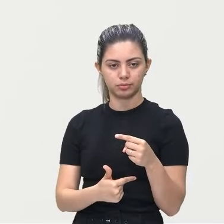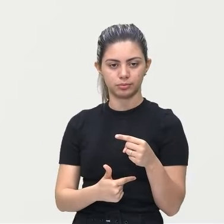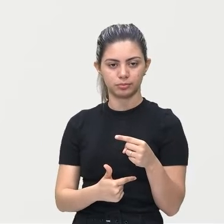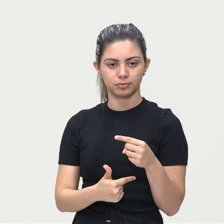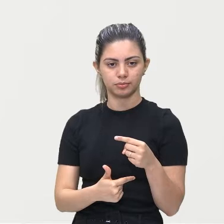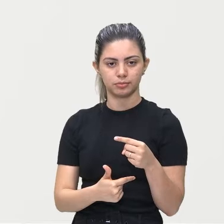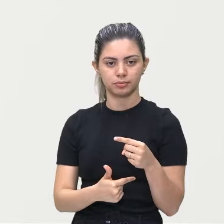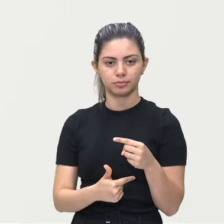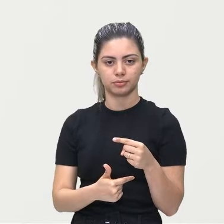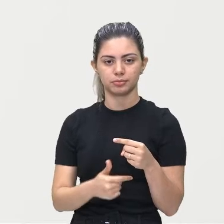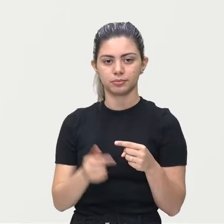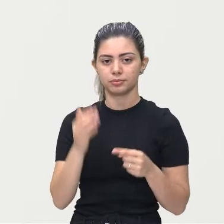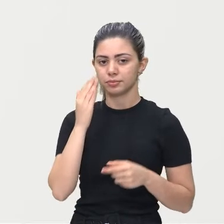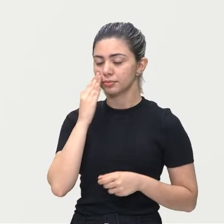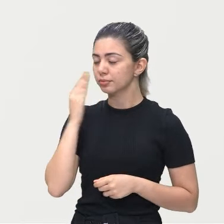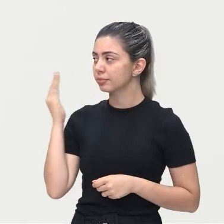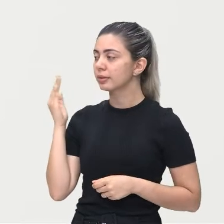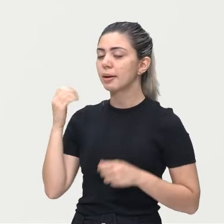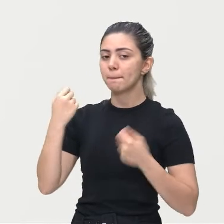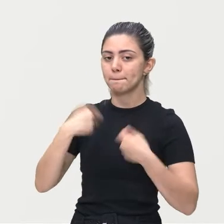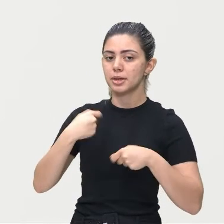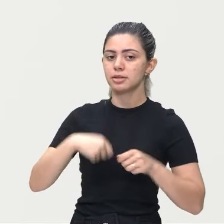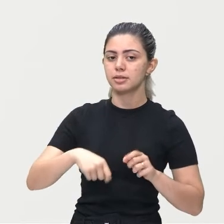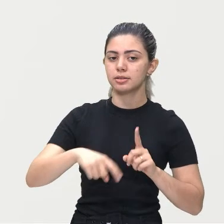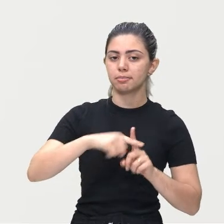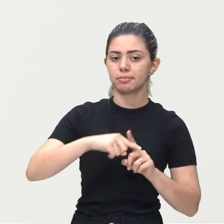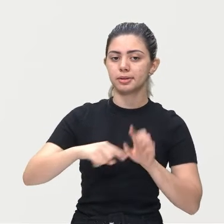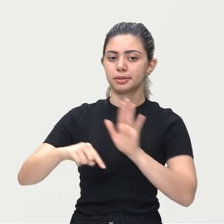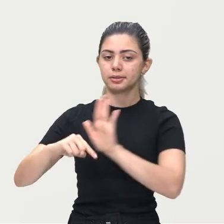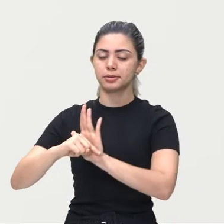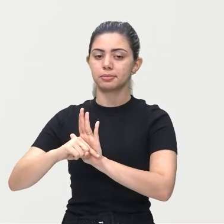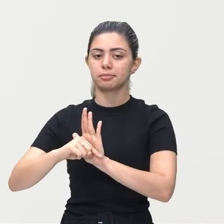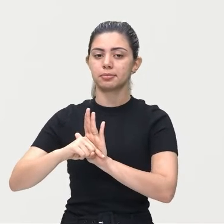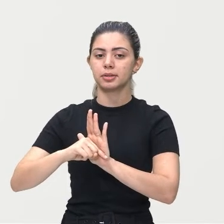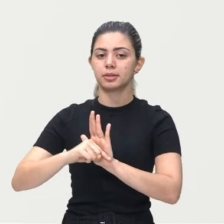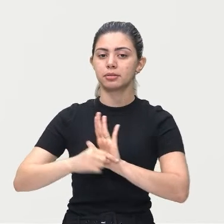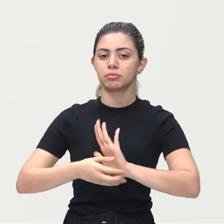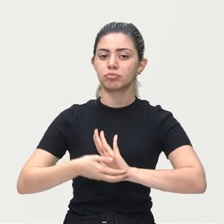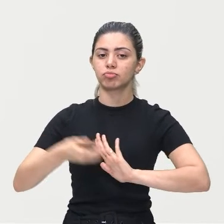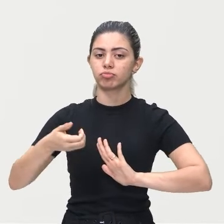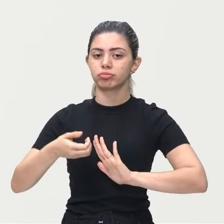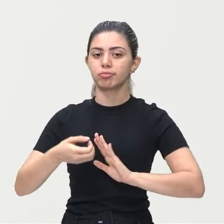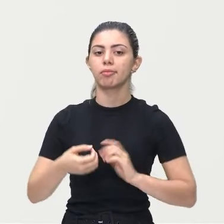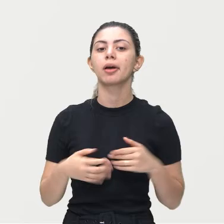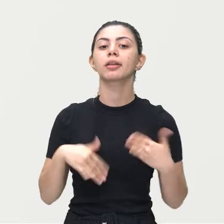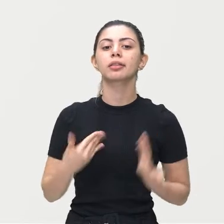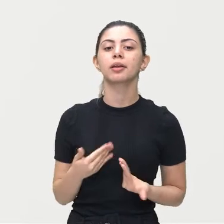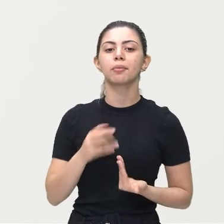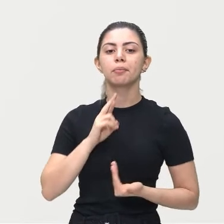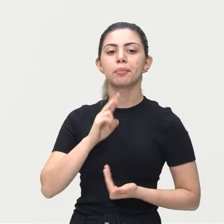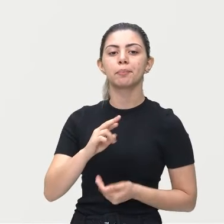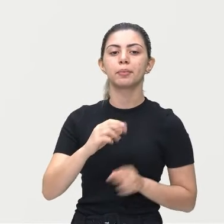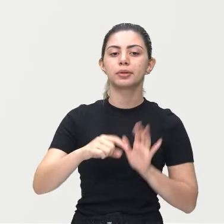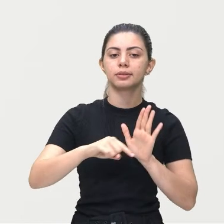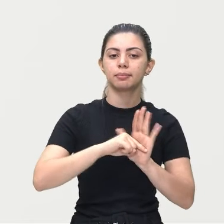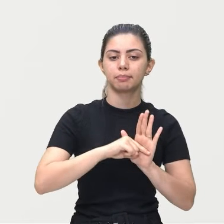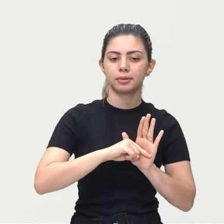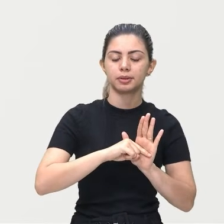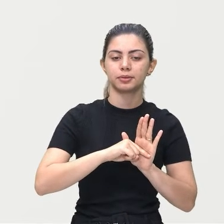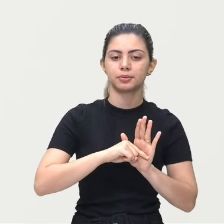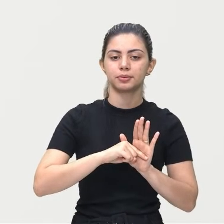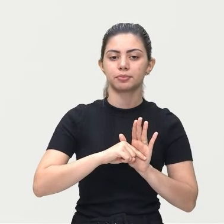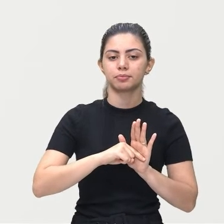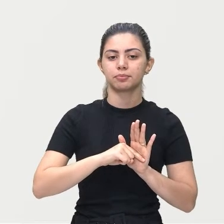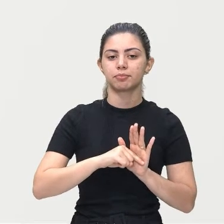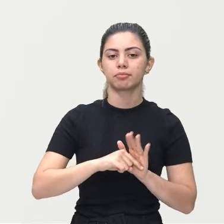dozeavos. Aqui você tem que eliminar o sinal de reunião. Como é que se elimina? Mais com menos dá menos, ó. E aí